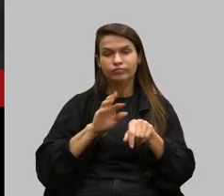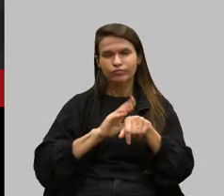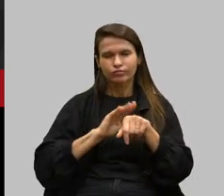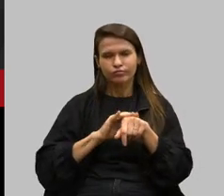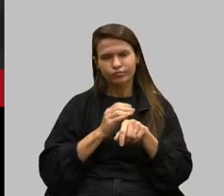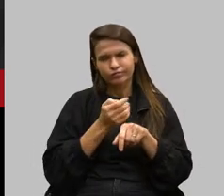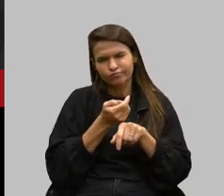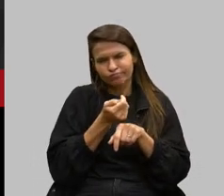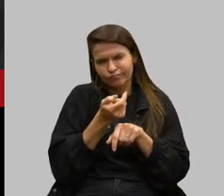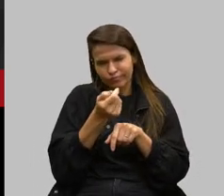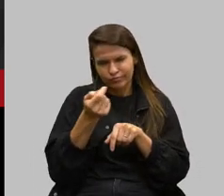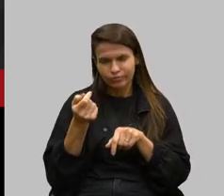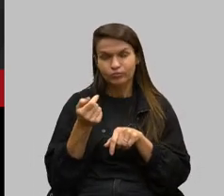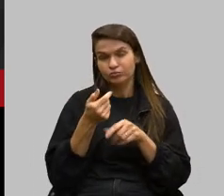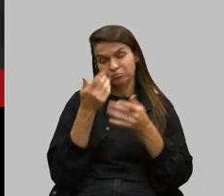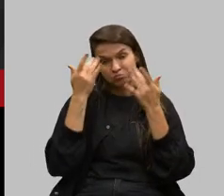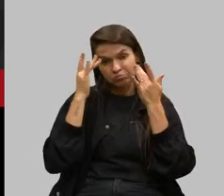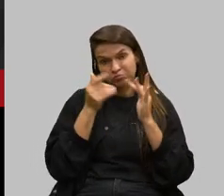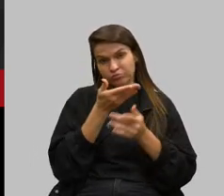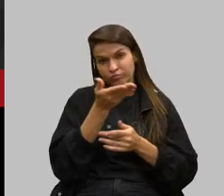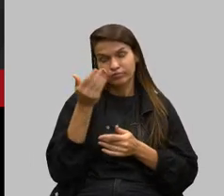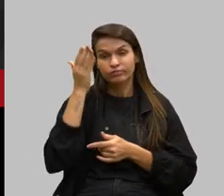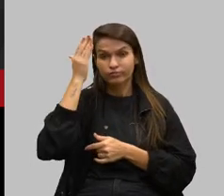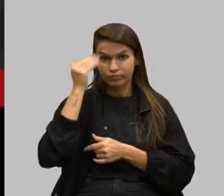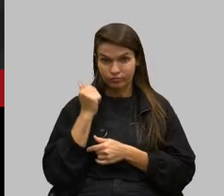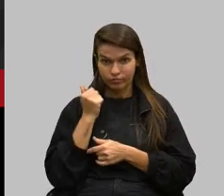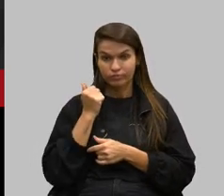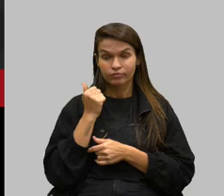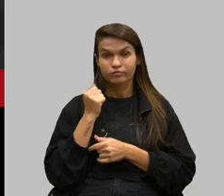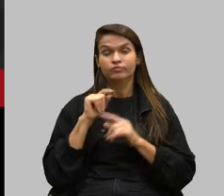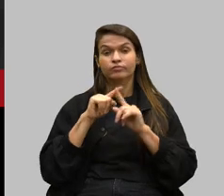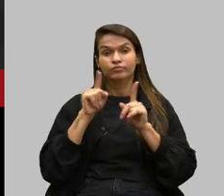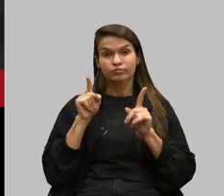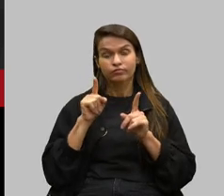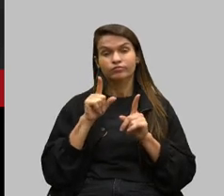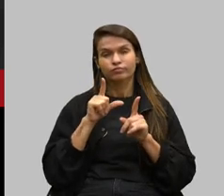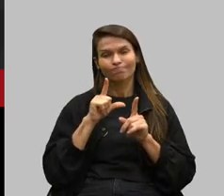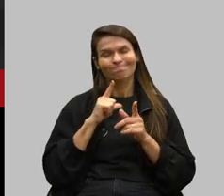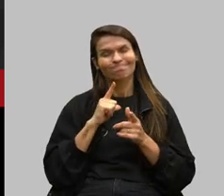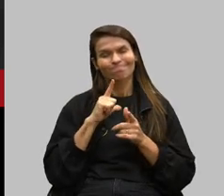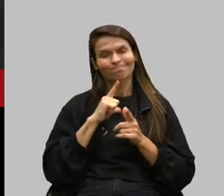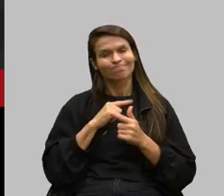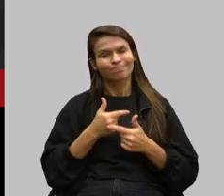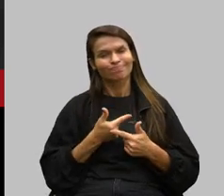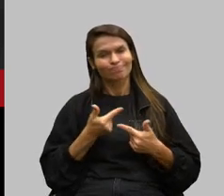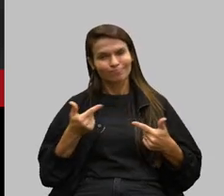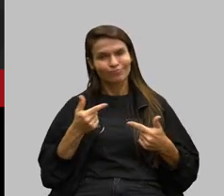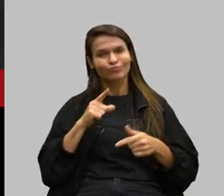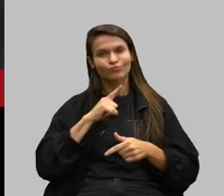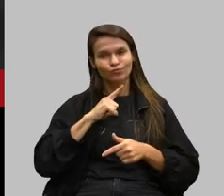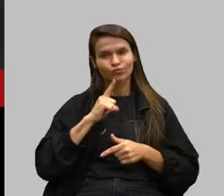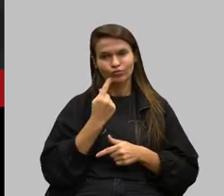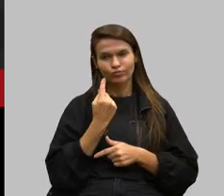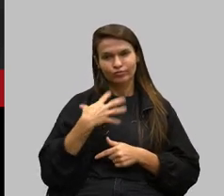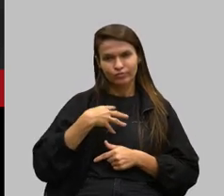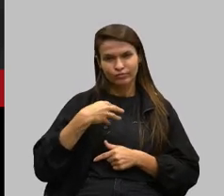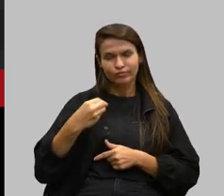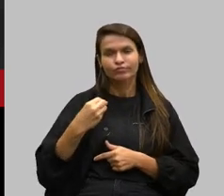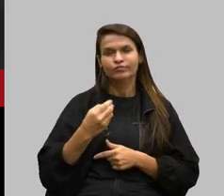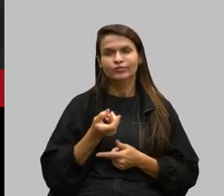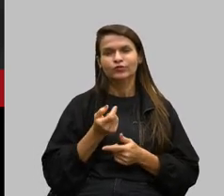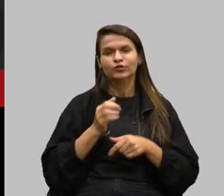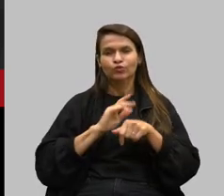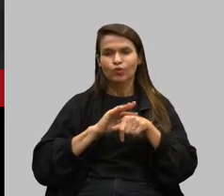não sei se vossas excelências sabem mas tenho a sorte e a benção de ter uma filha com doença Rara